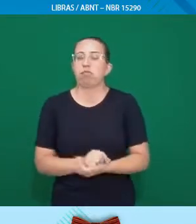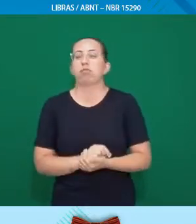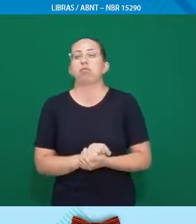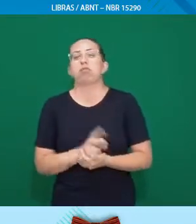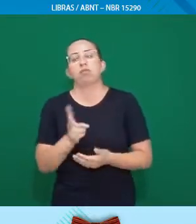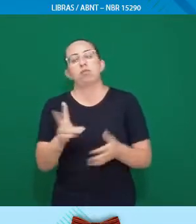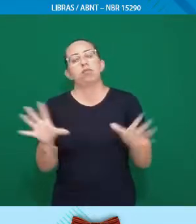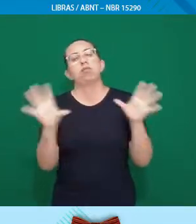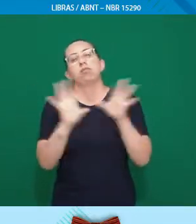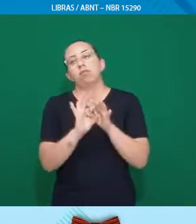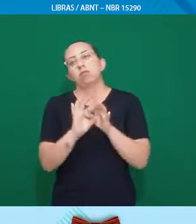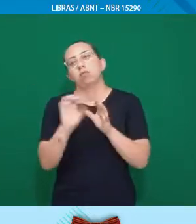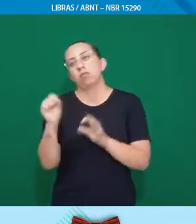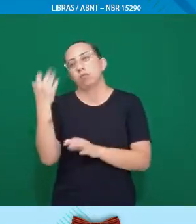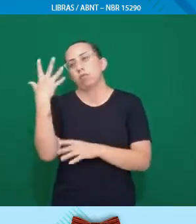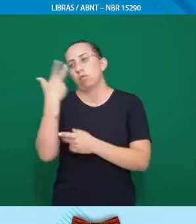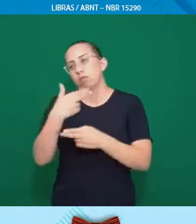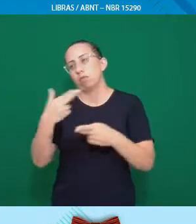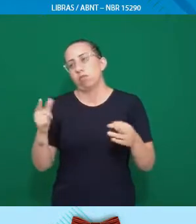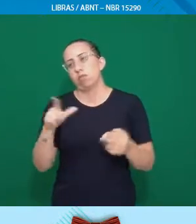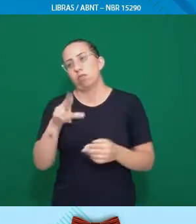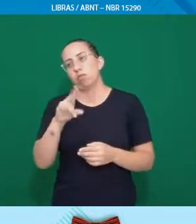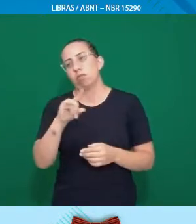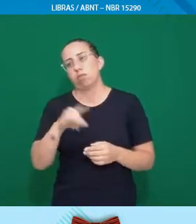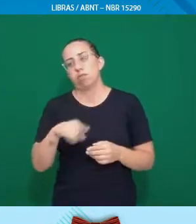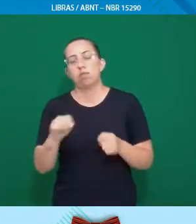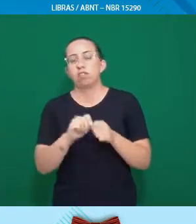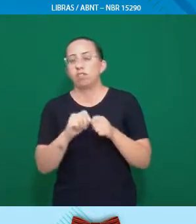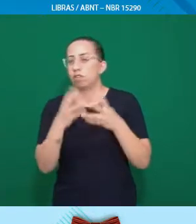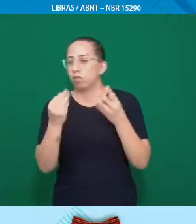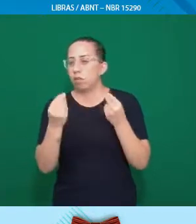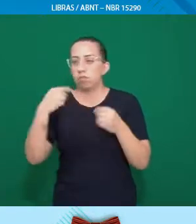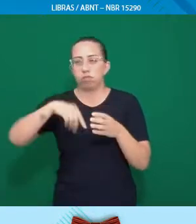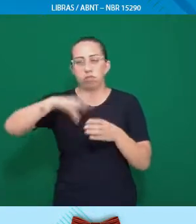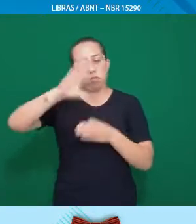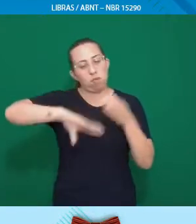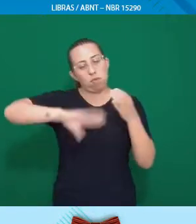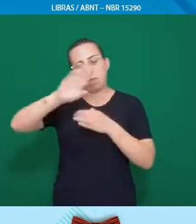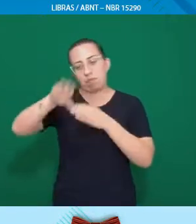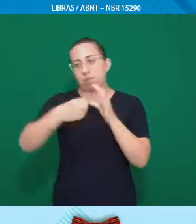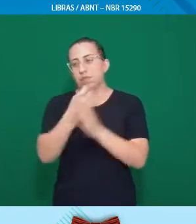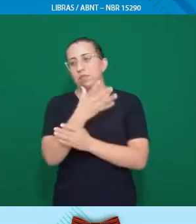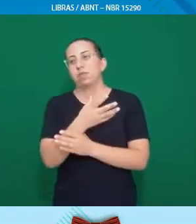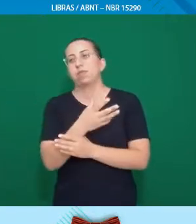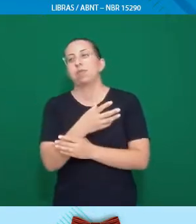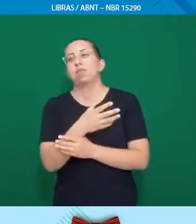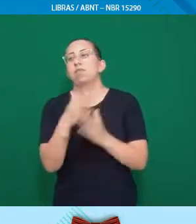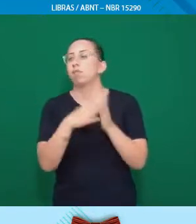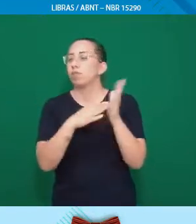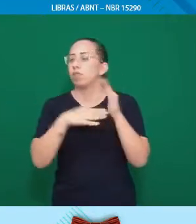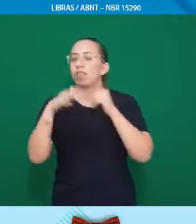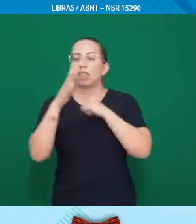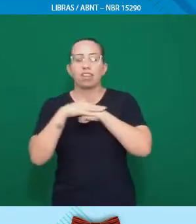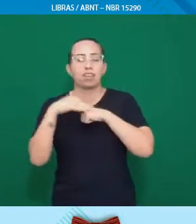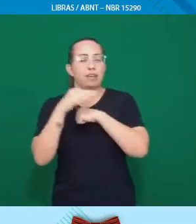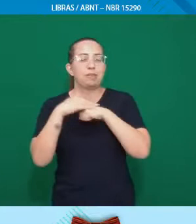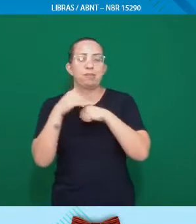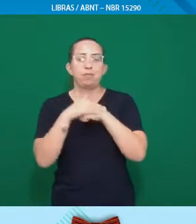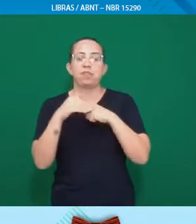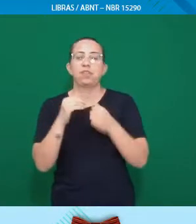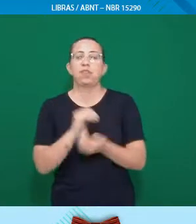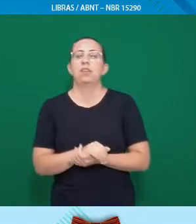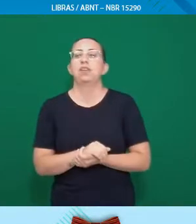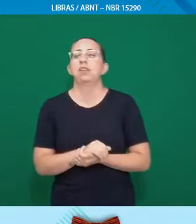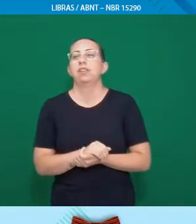para que as coisas aconteça então Henrique fez muito Campos Novos era muito agraciado por todos que promovesse